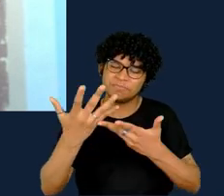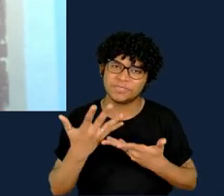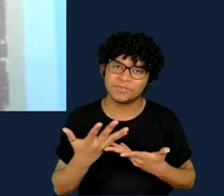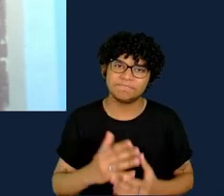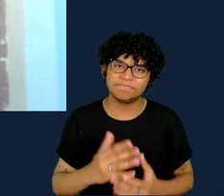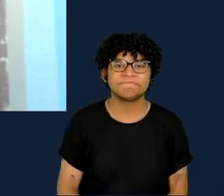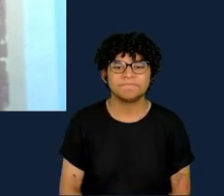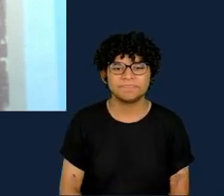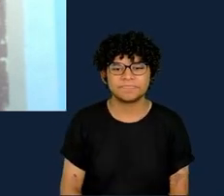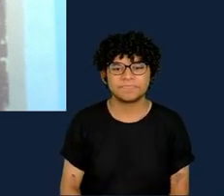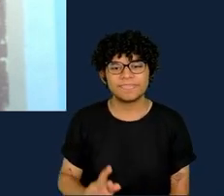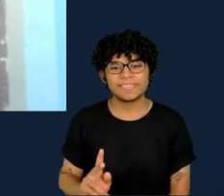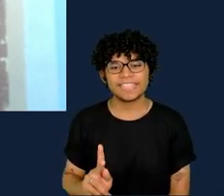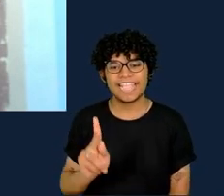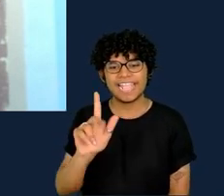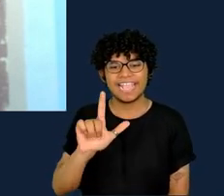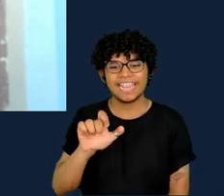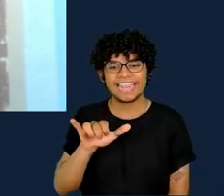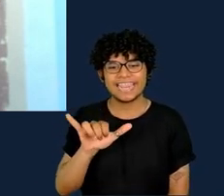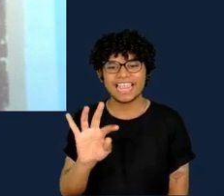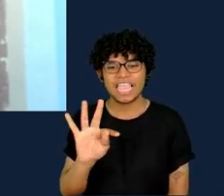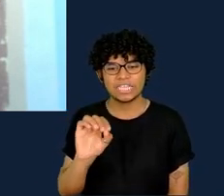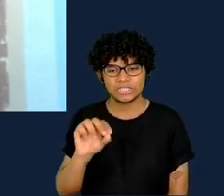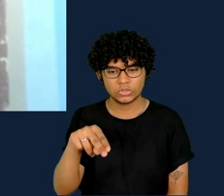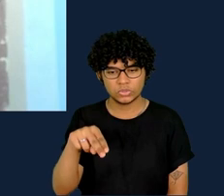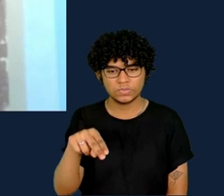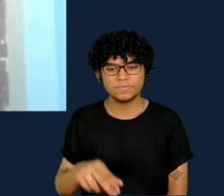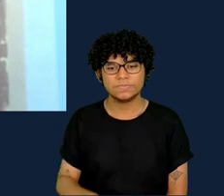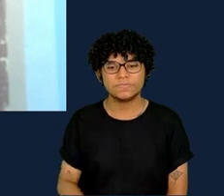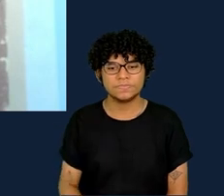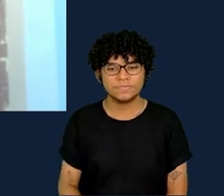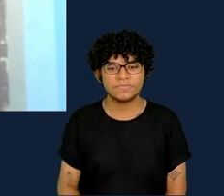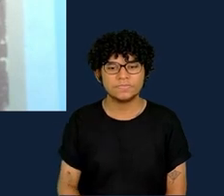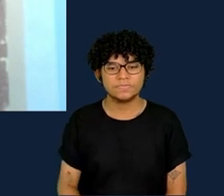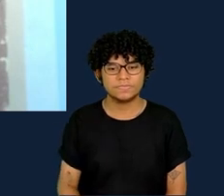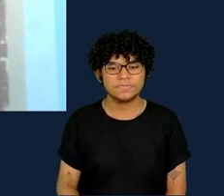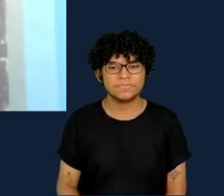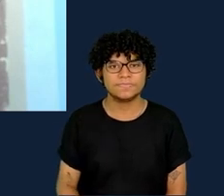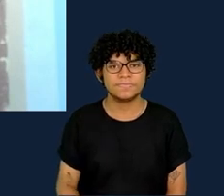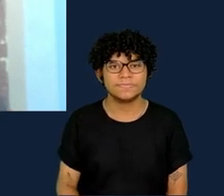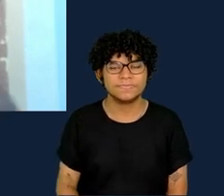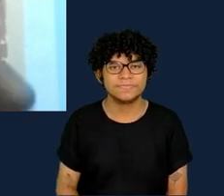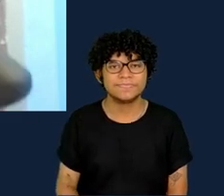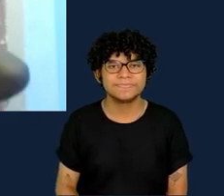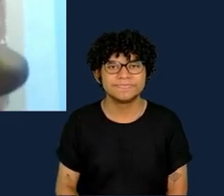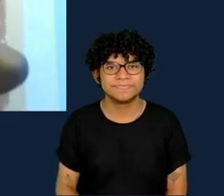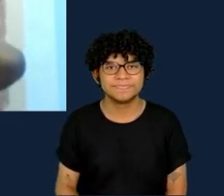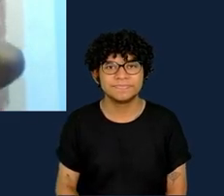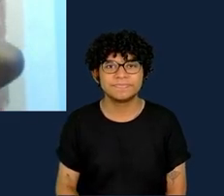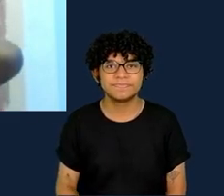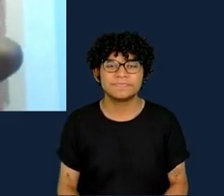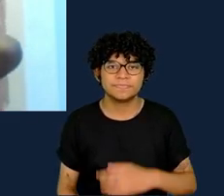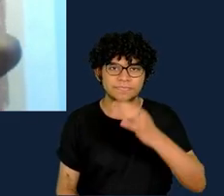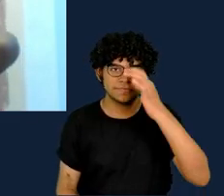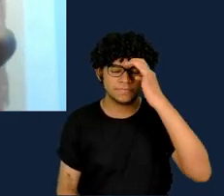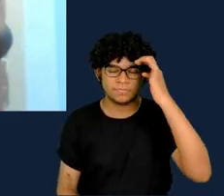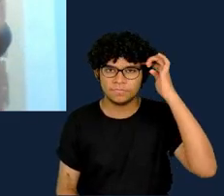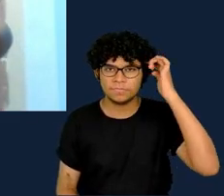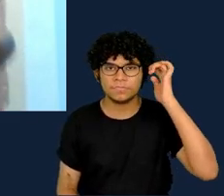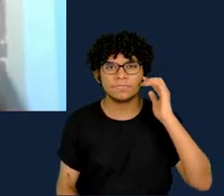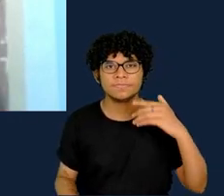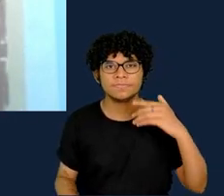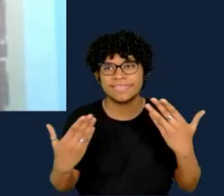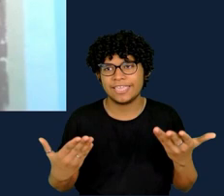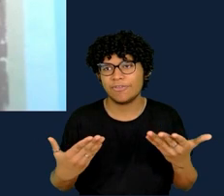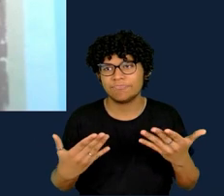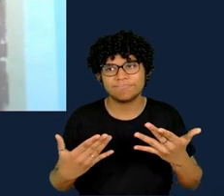Cleiton, uma mensagem final para o nosso público. I would just echo my word of thanks. Eu só vou ecoar a minha gratidão